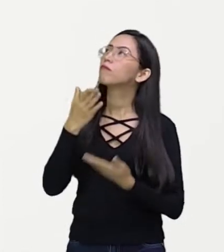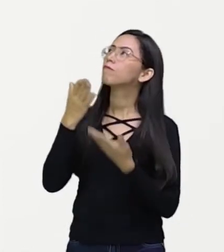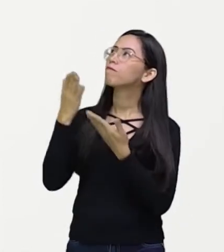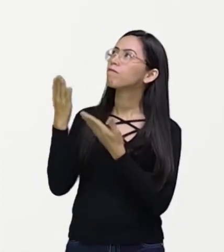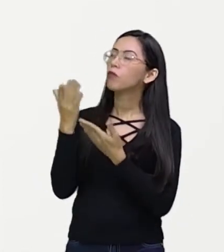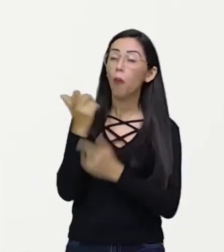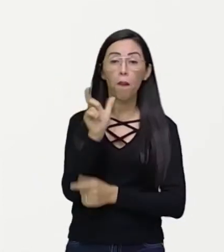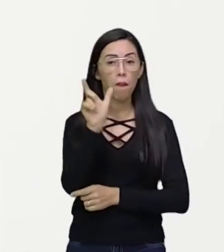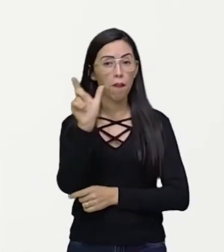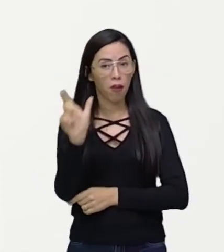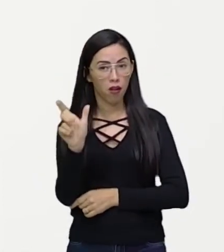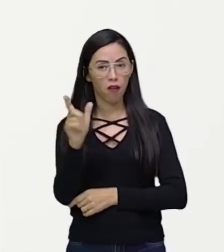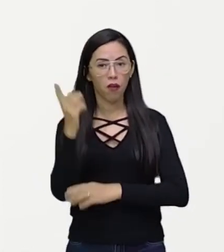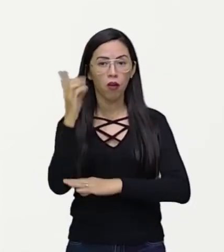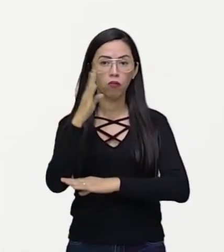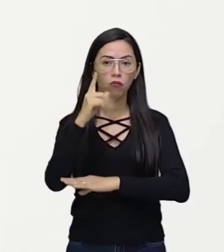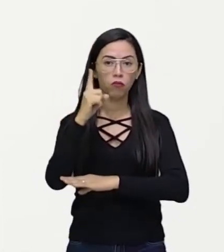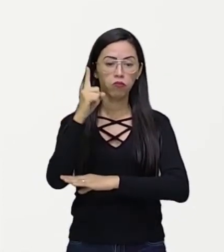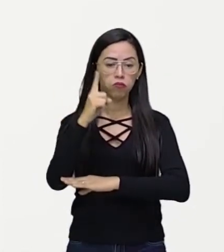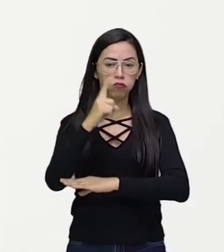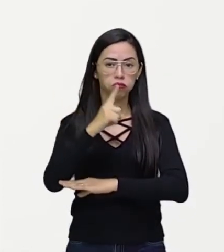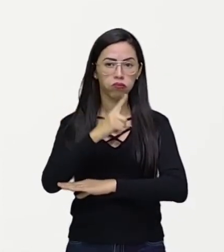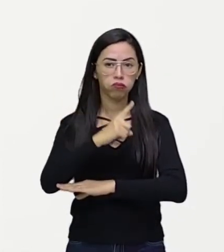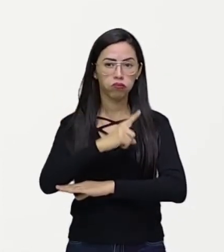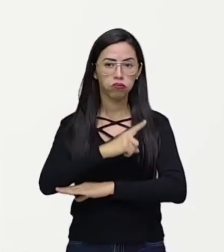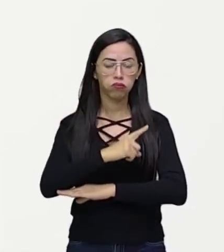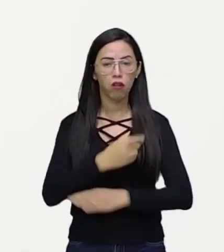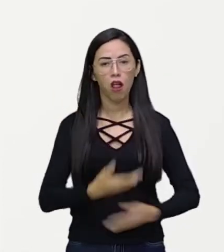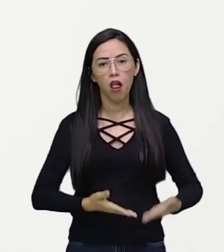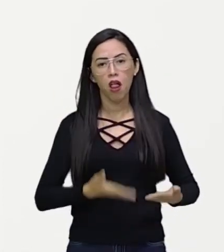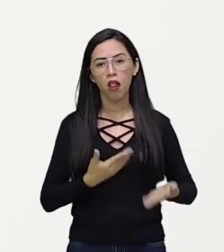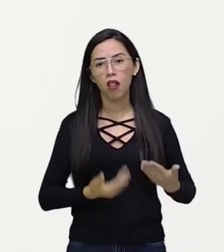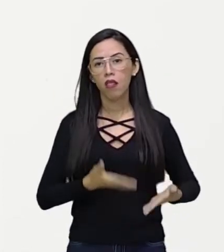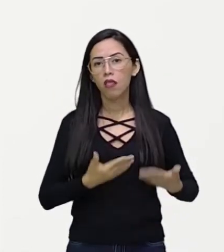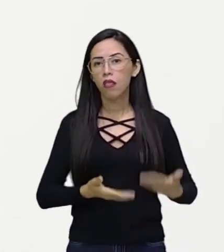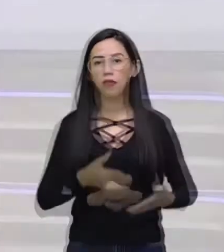submúltiplos, como, por exemplo, o quilo.